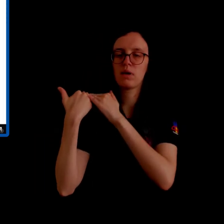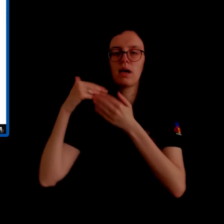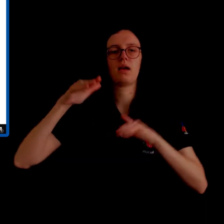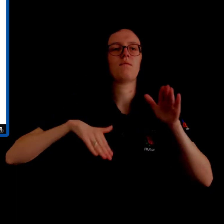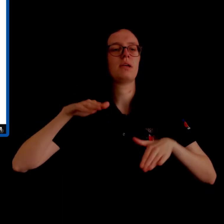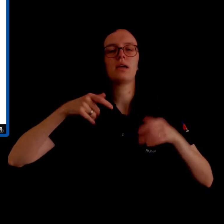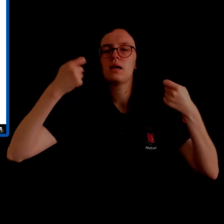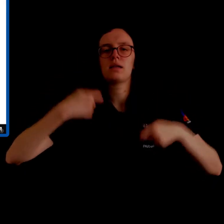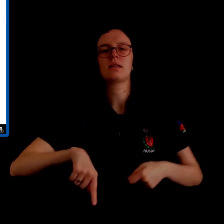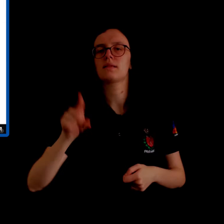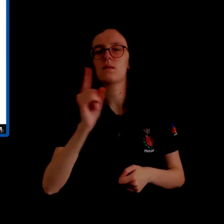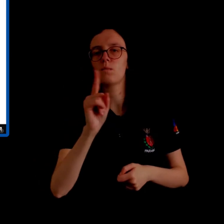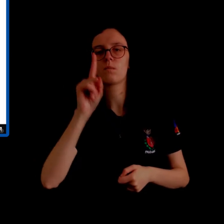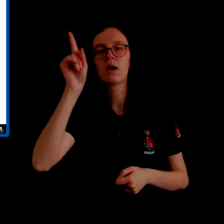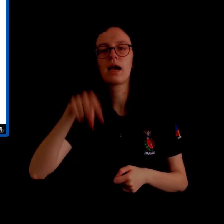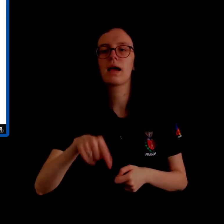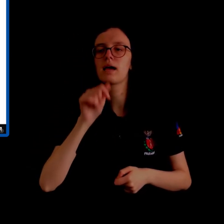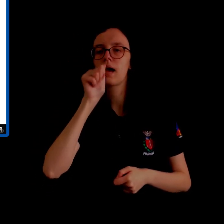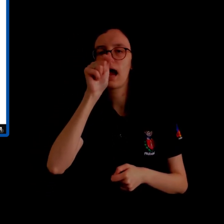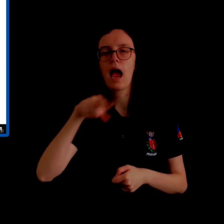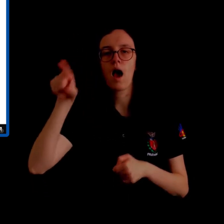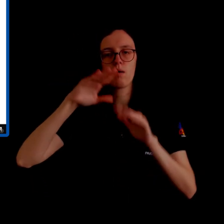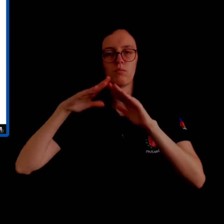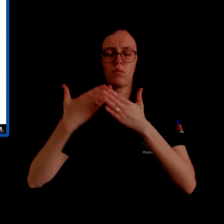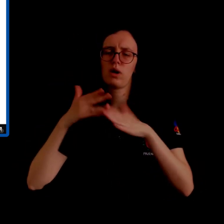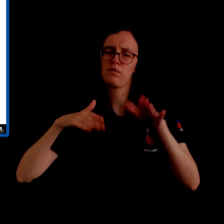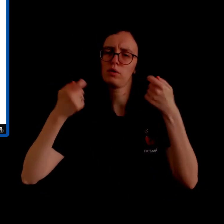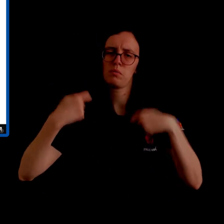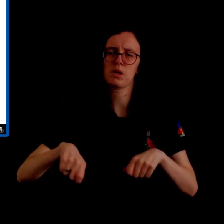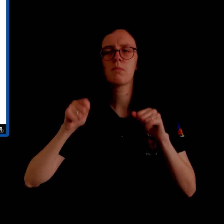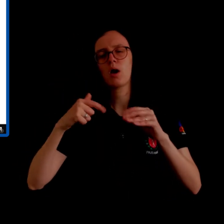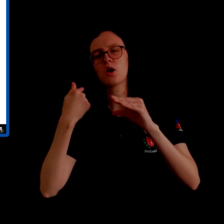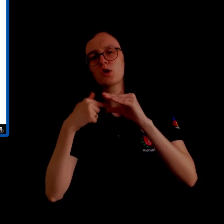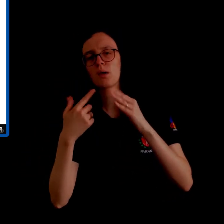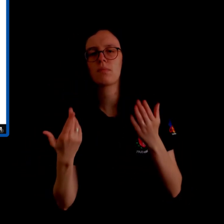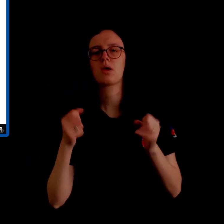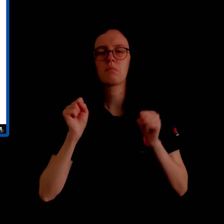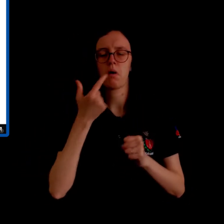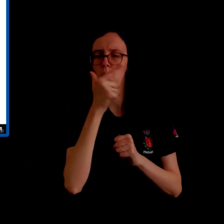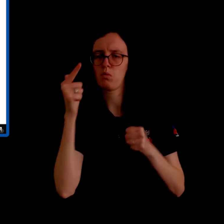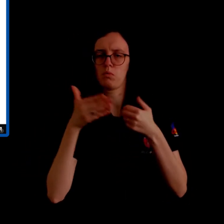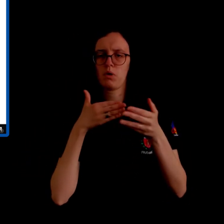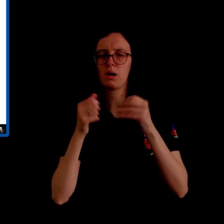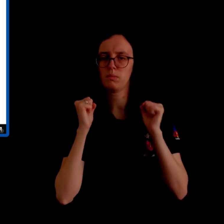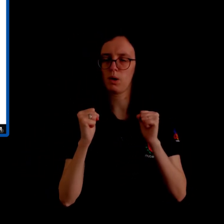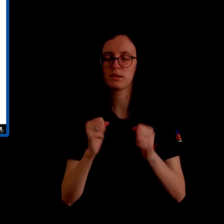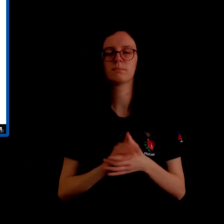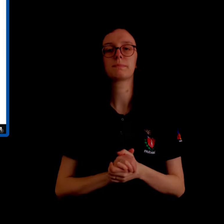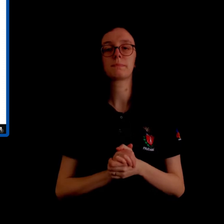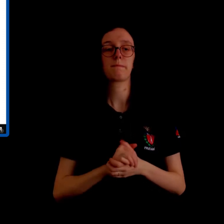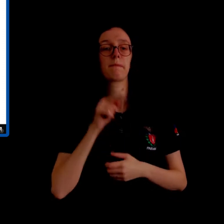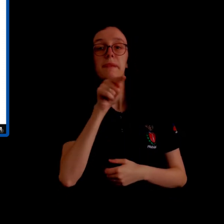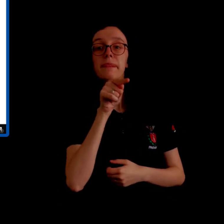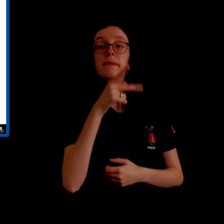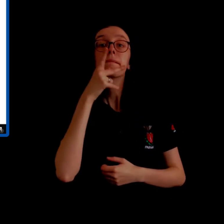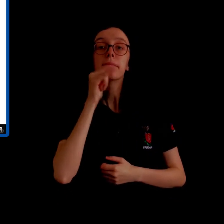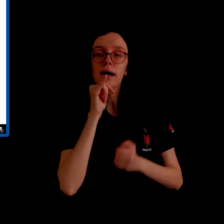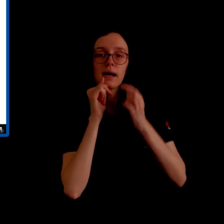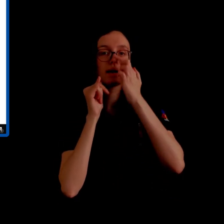necessariamente precisa ser um @escola, pode ser um Gmail, pode ser qualquer uma outra conta. Esse pai,